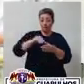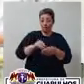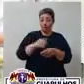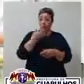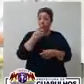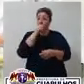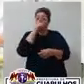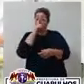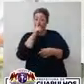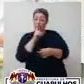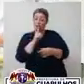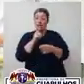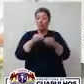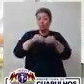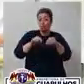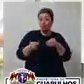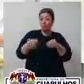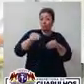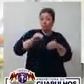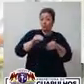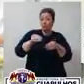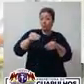Vai acrescentando as gemas aos poucos.